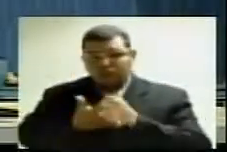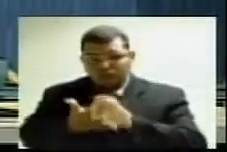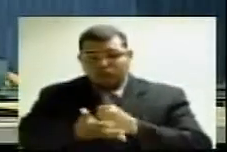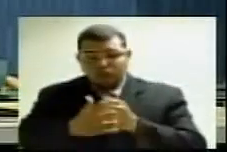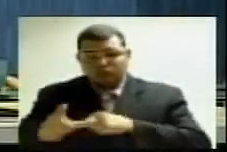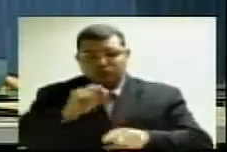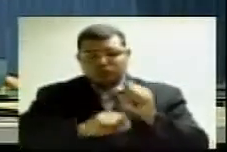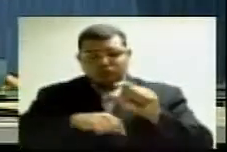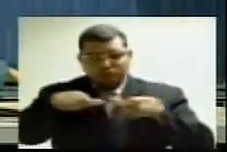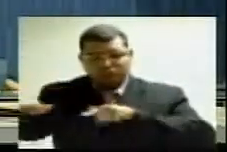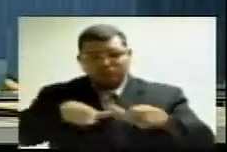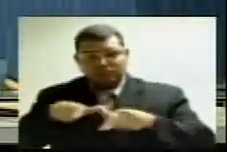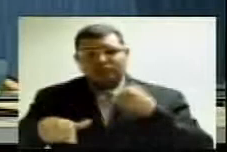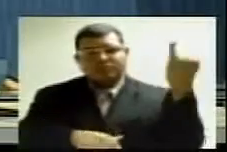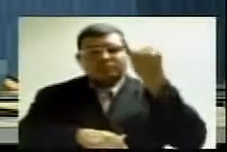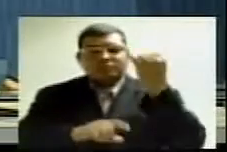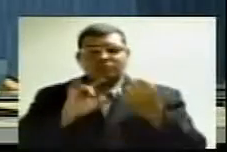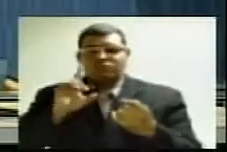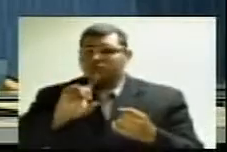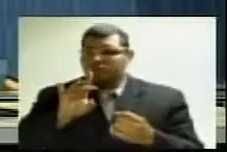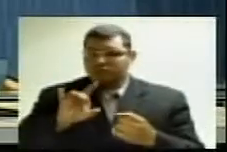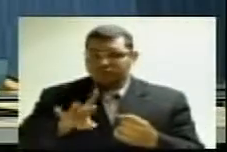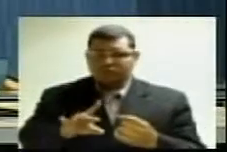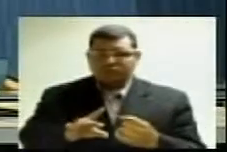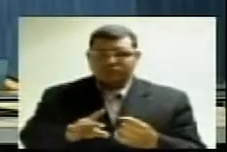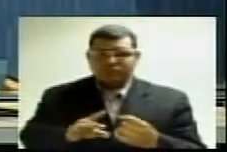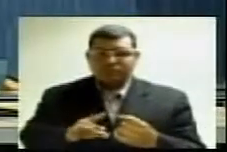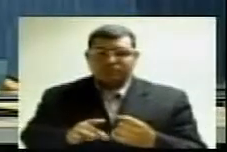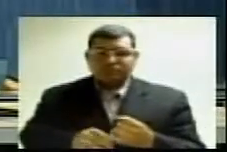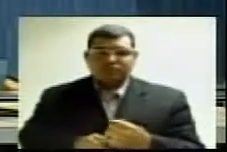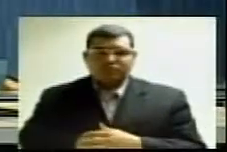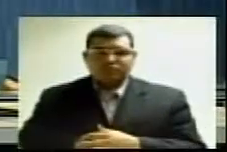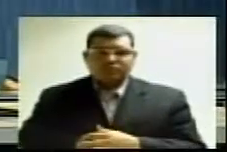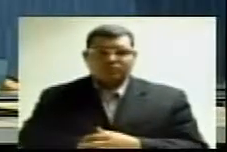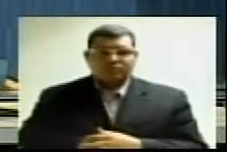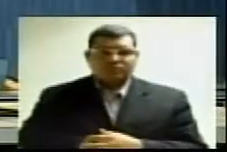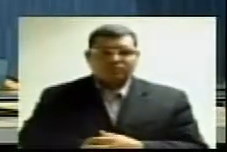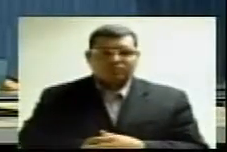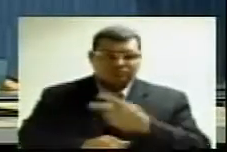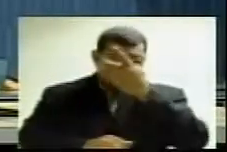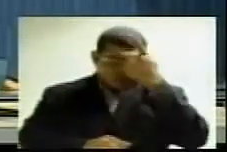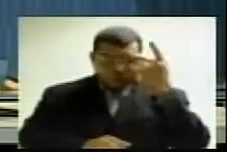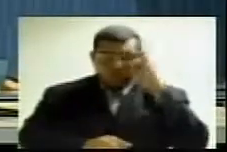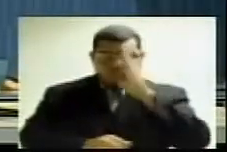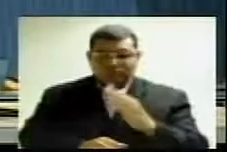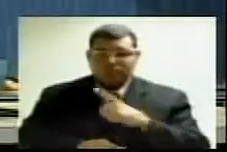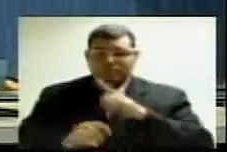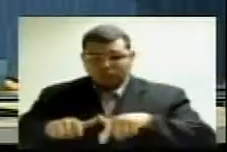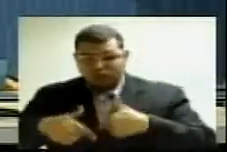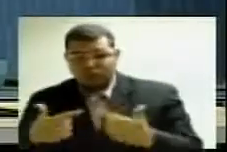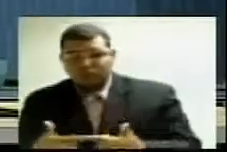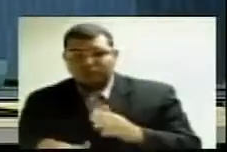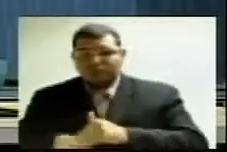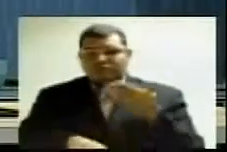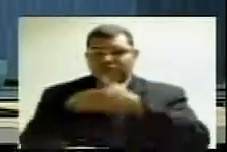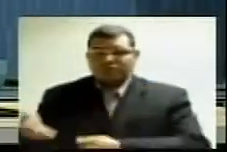uma alternativa para o país não é importante só para o povo brasileiro ter uma oportunidade a